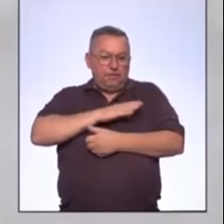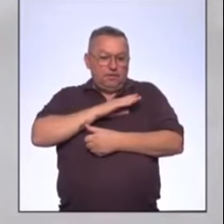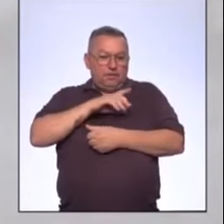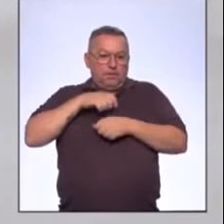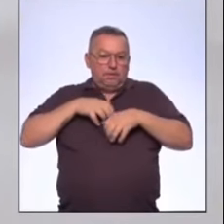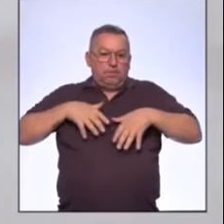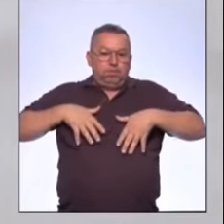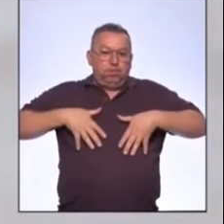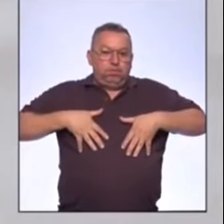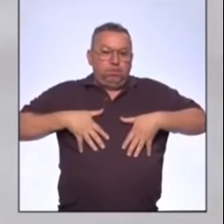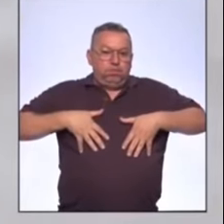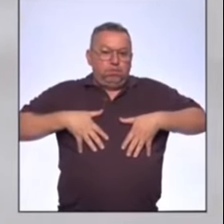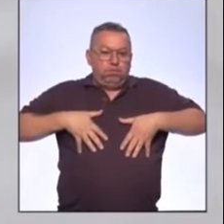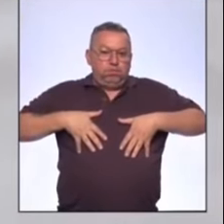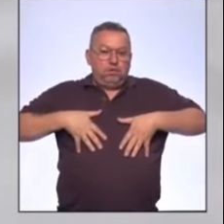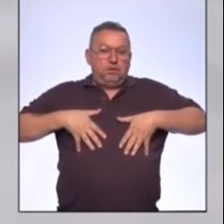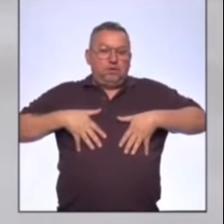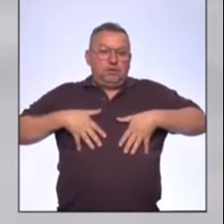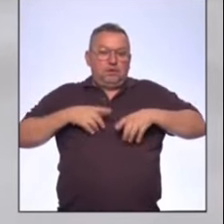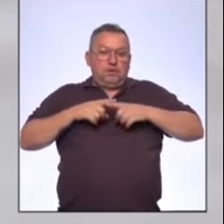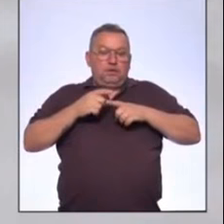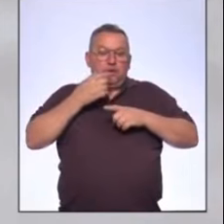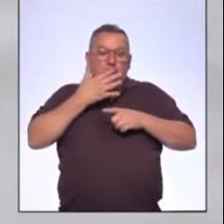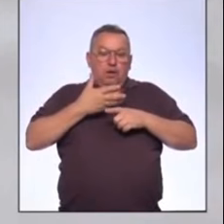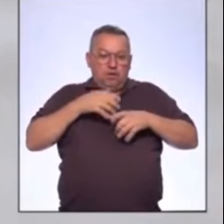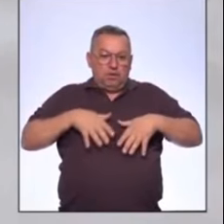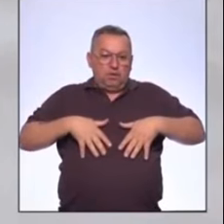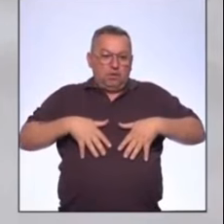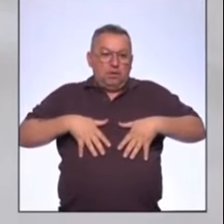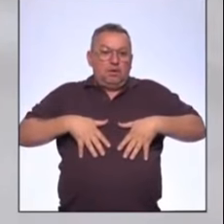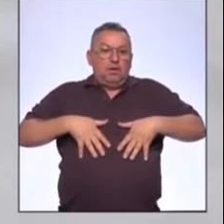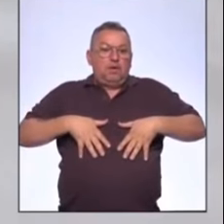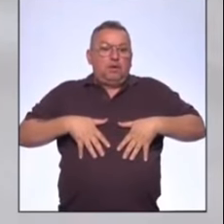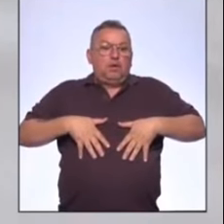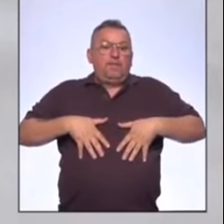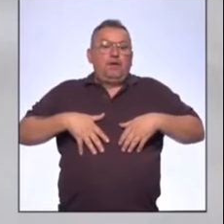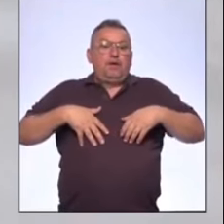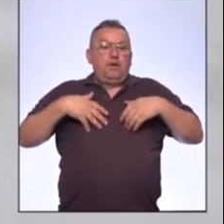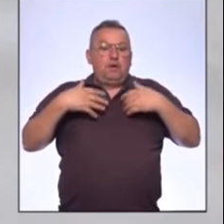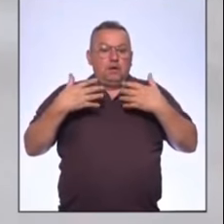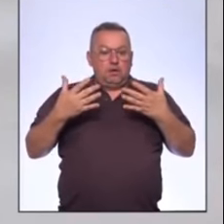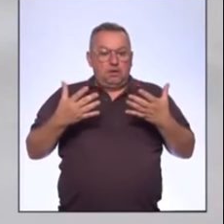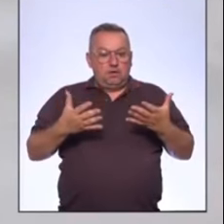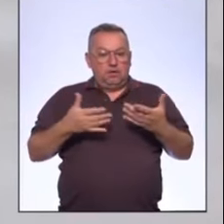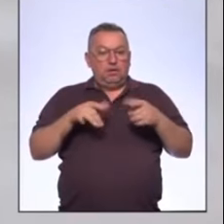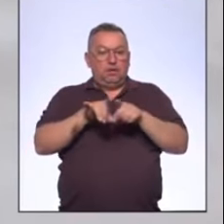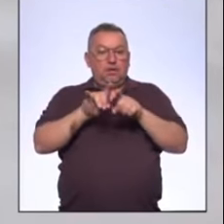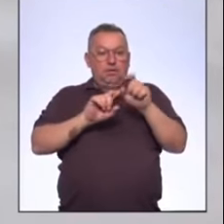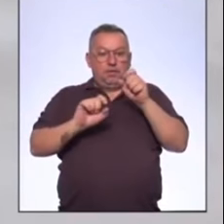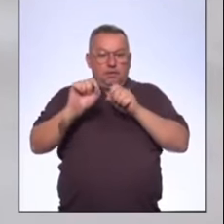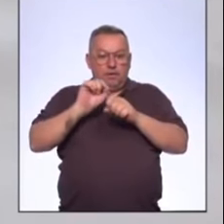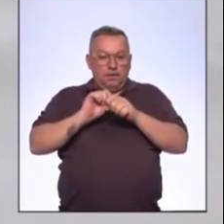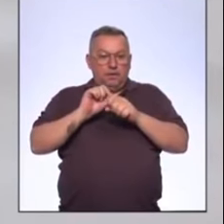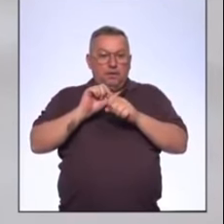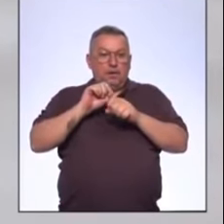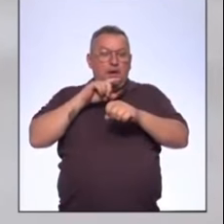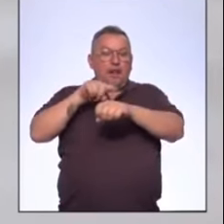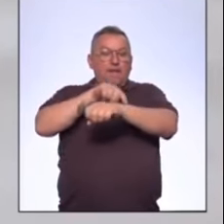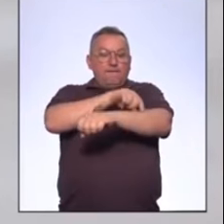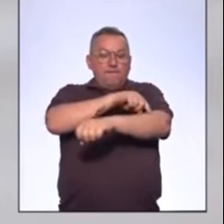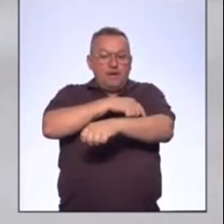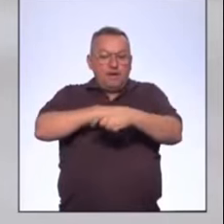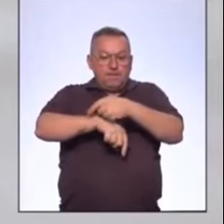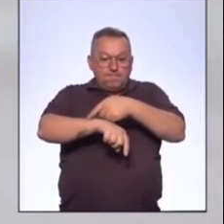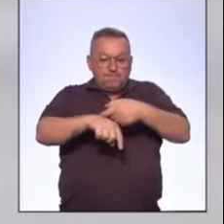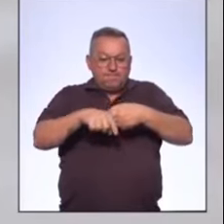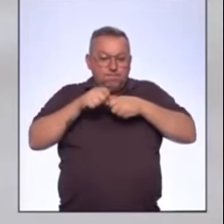pulmões. Então o sangue passa pelo pulmão, fica cheio de oxigênio e através das artérias é distribuído por